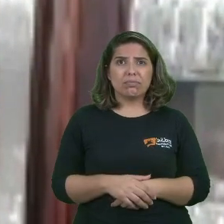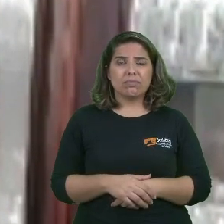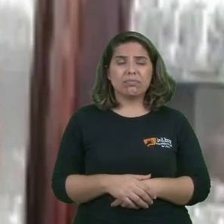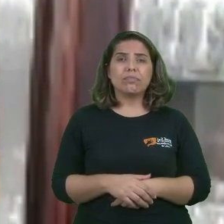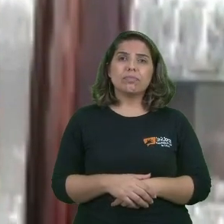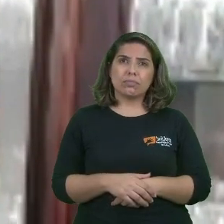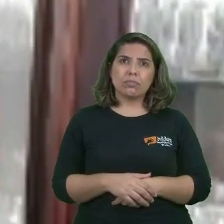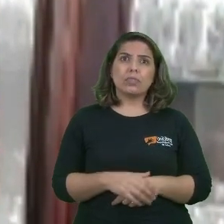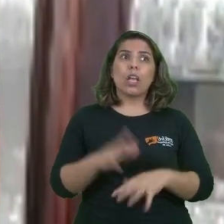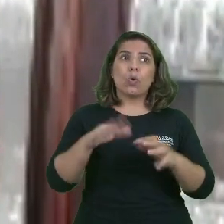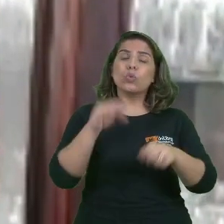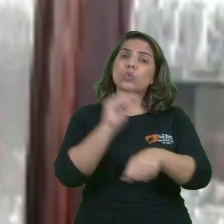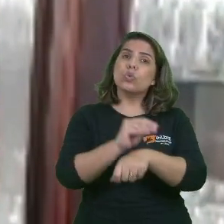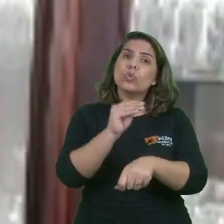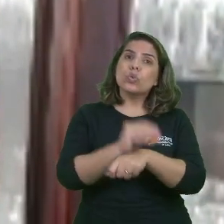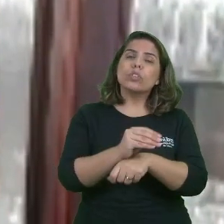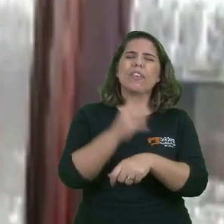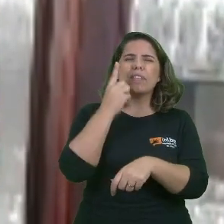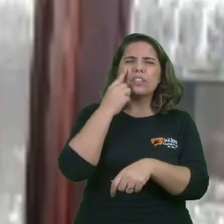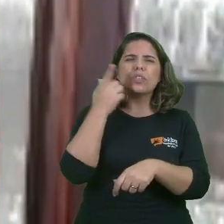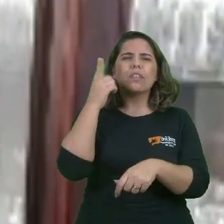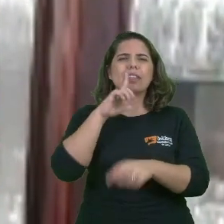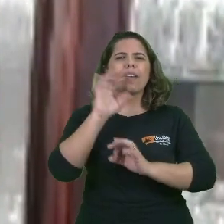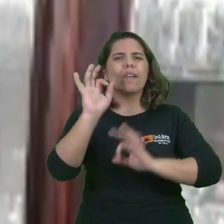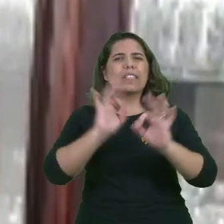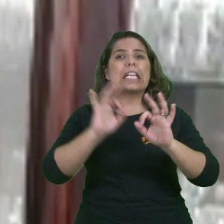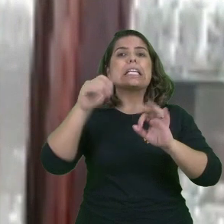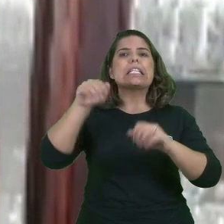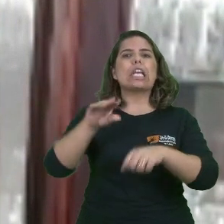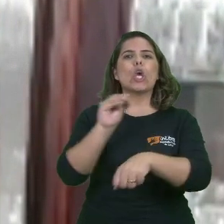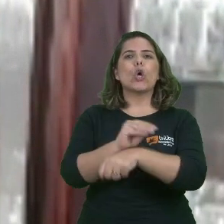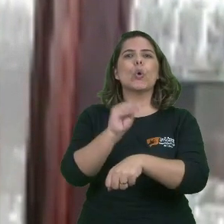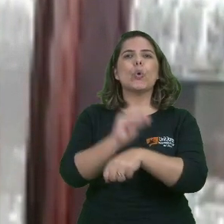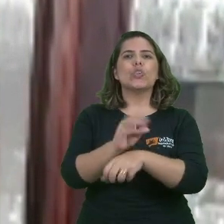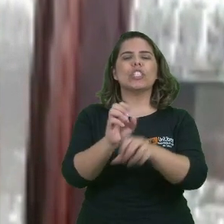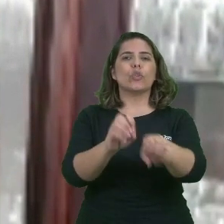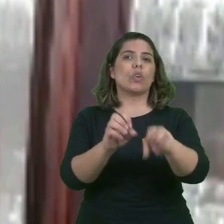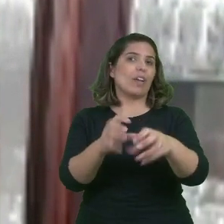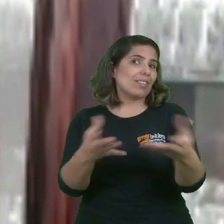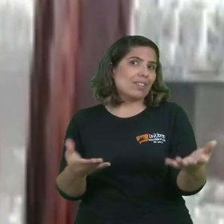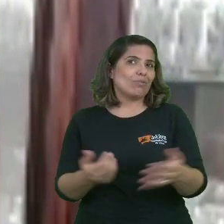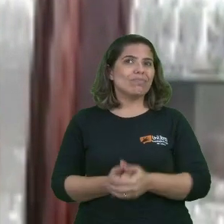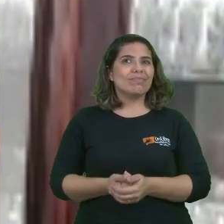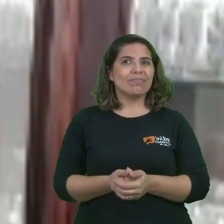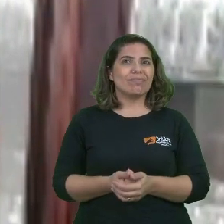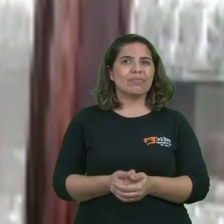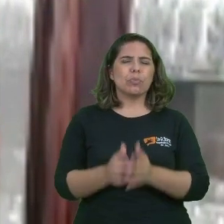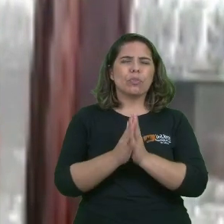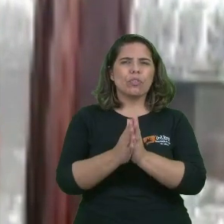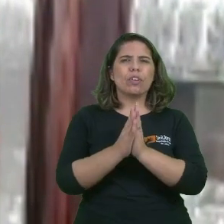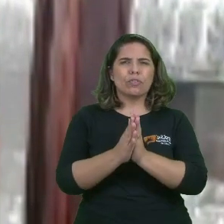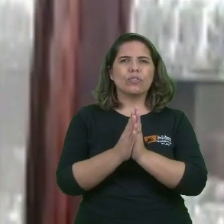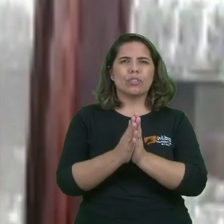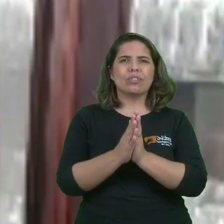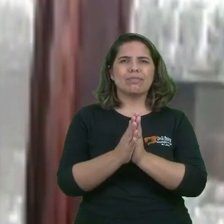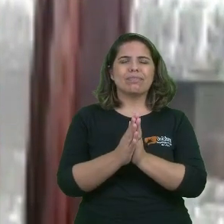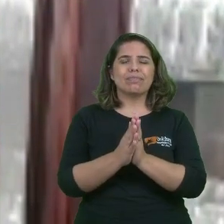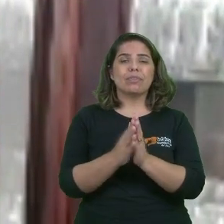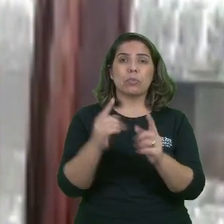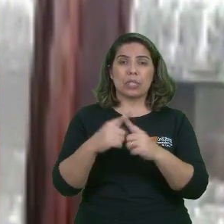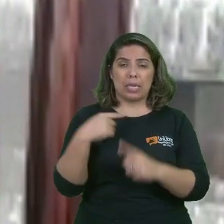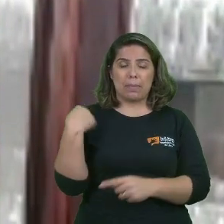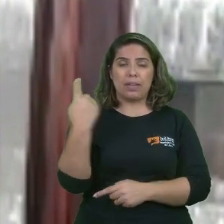uma coisa vamos ver se a gente consegue a gente Cuide da educação Coreia por favor porque